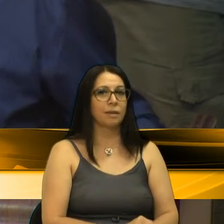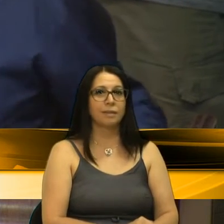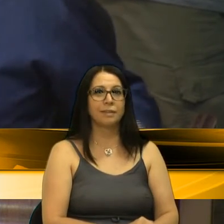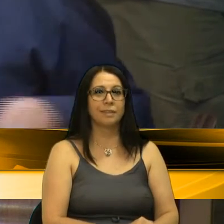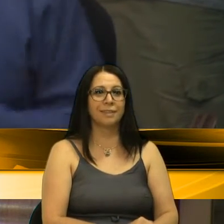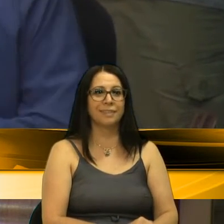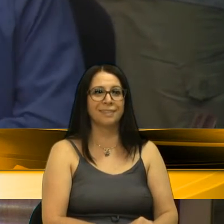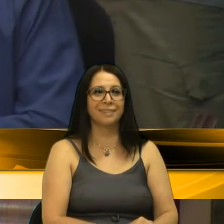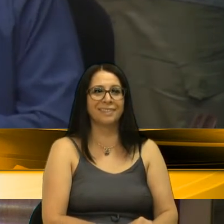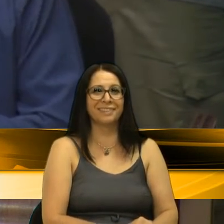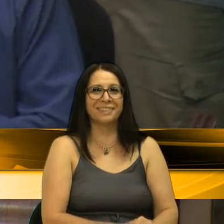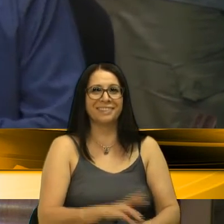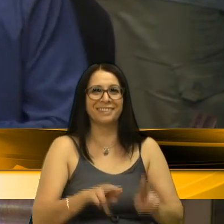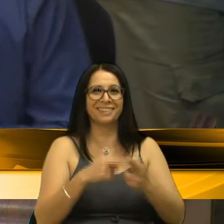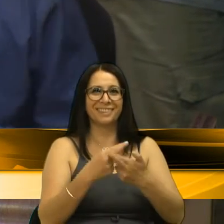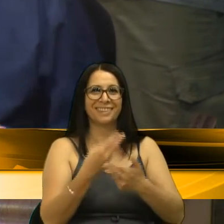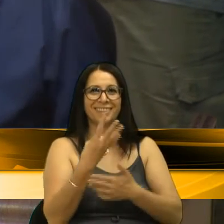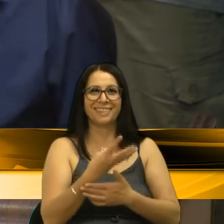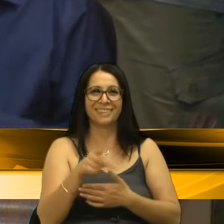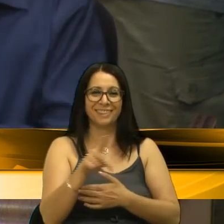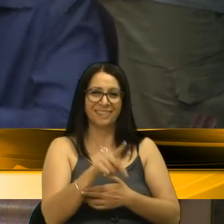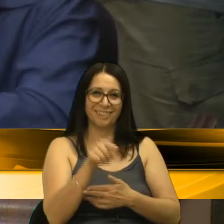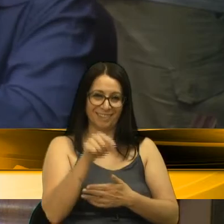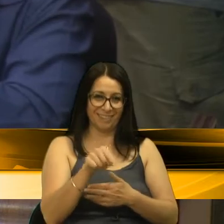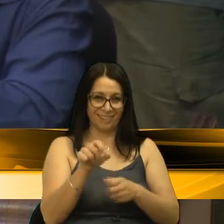Seção 4 do plenário.